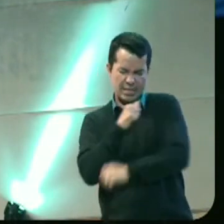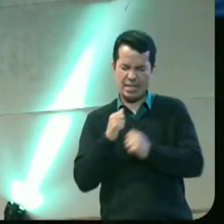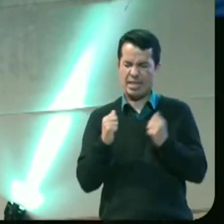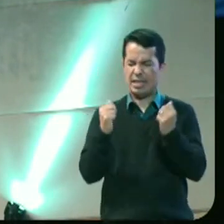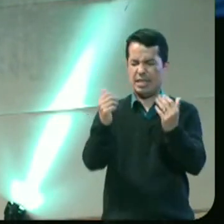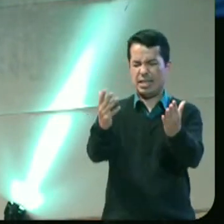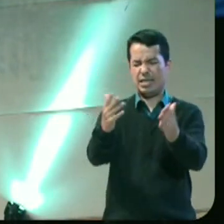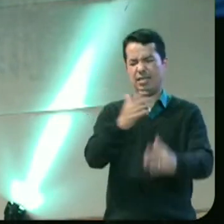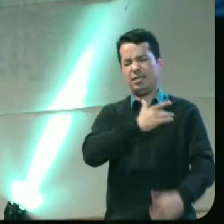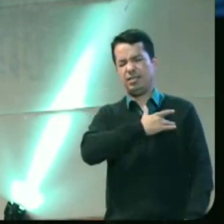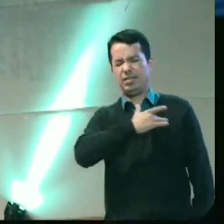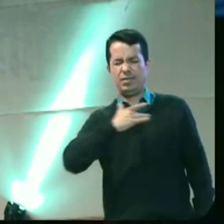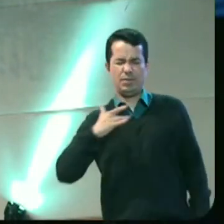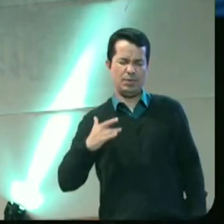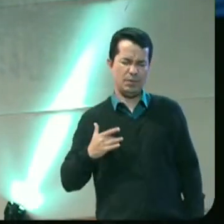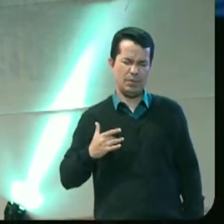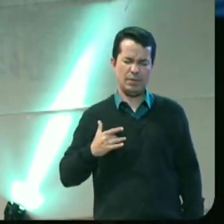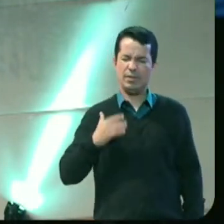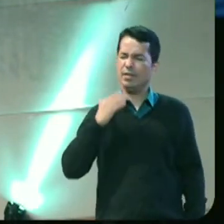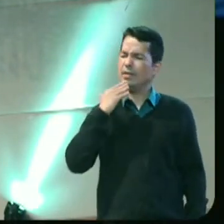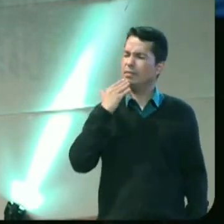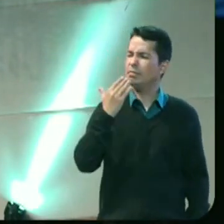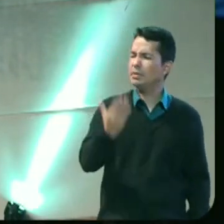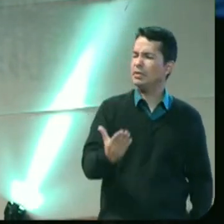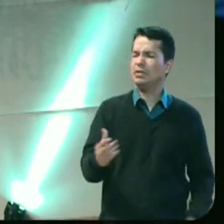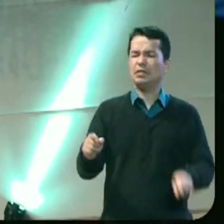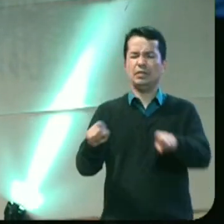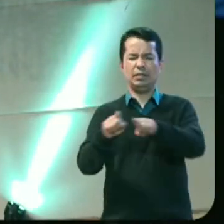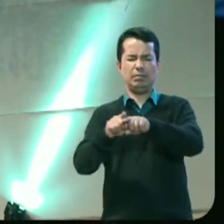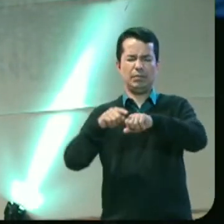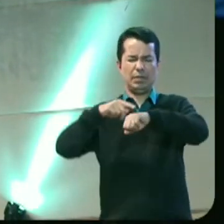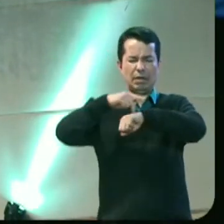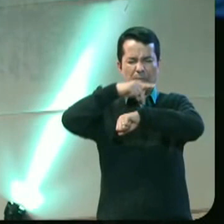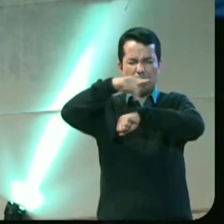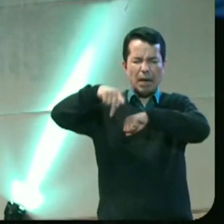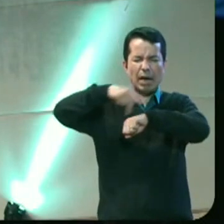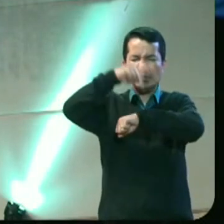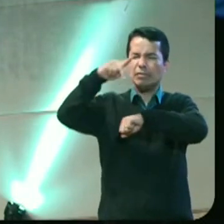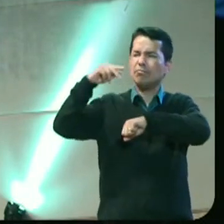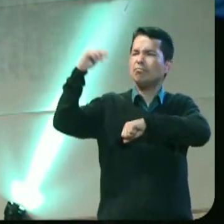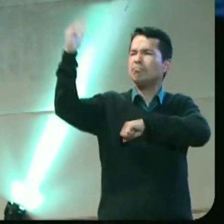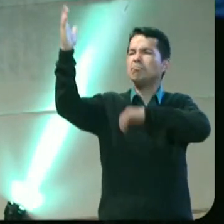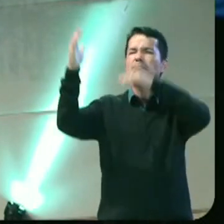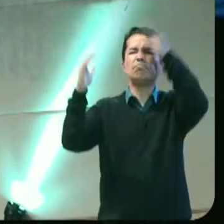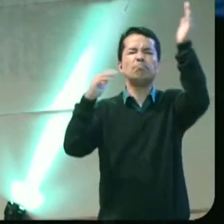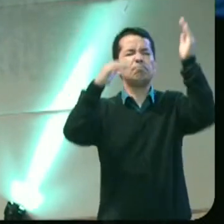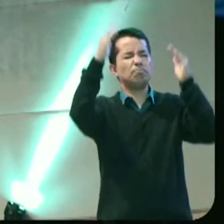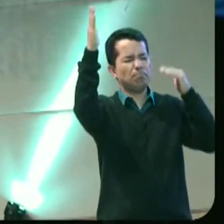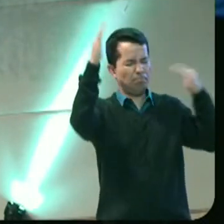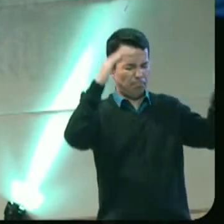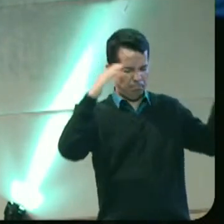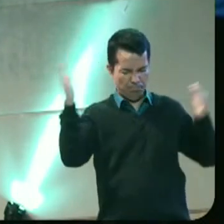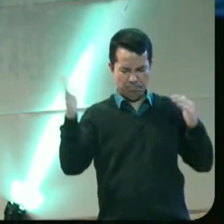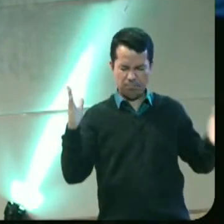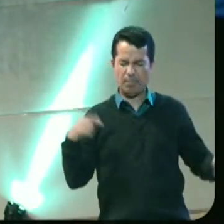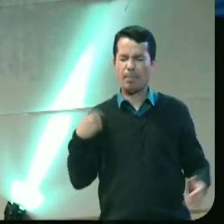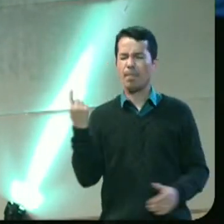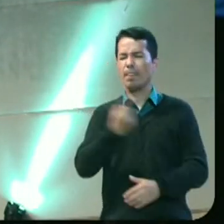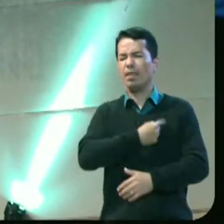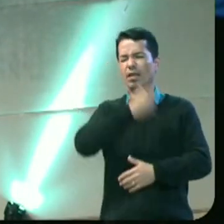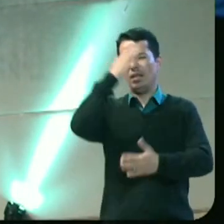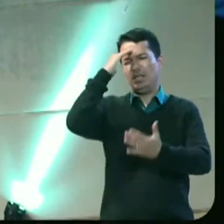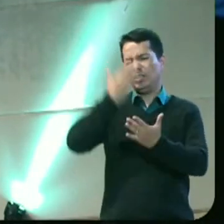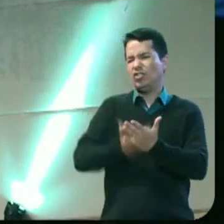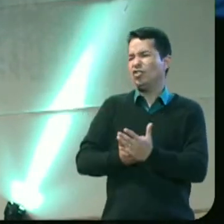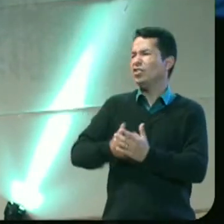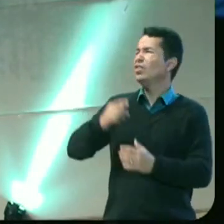tempo. Queremos pedir por cada país também, Deus, que tem enfrentado essas lutas. Pai, nós cremos no Teu poder, Pai.